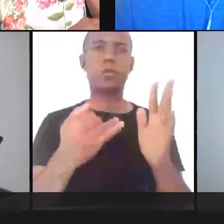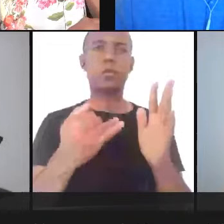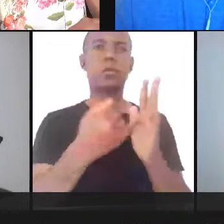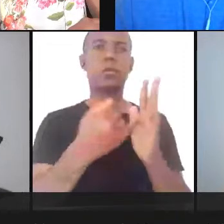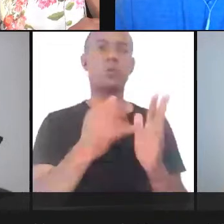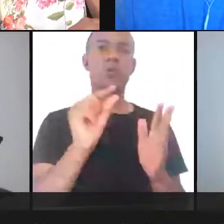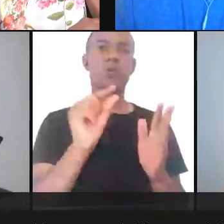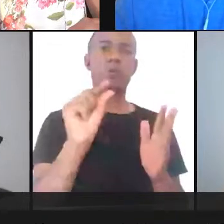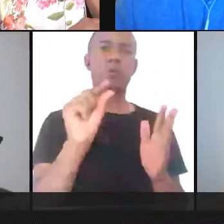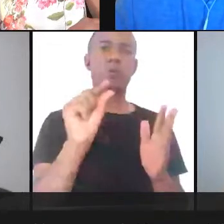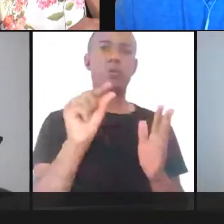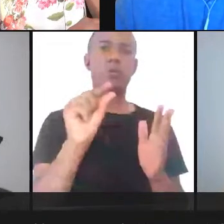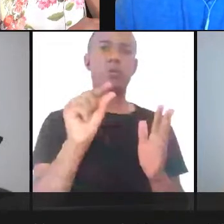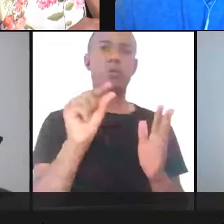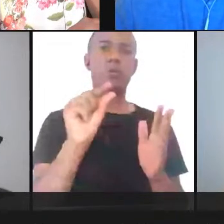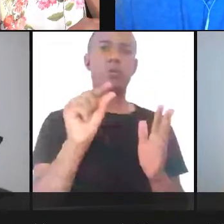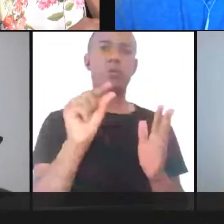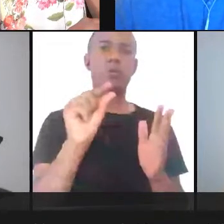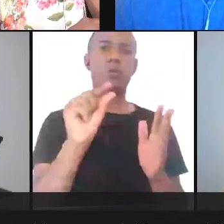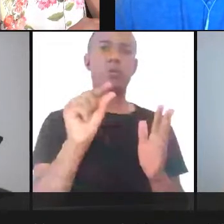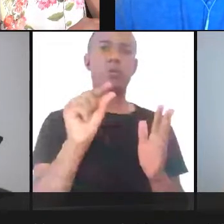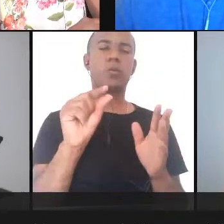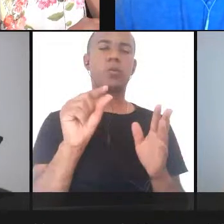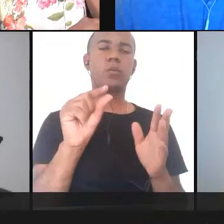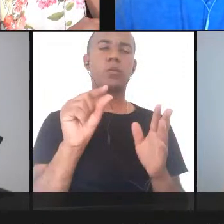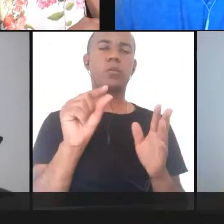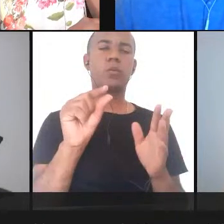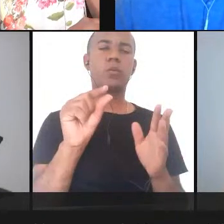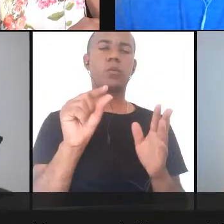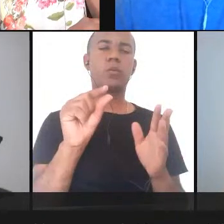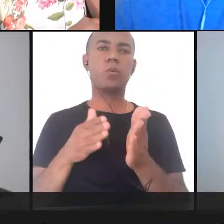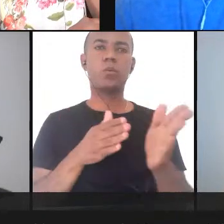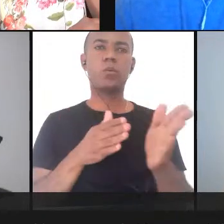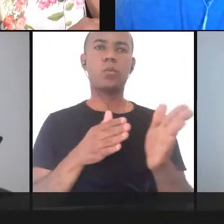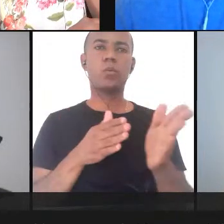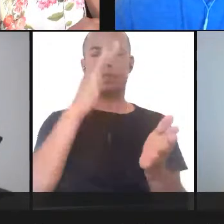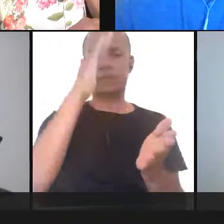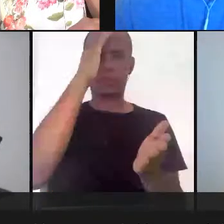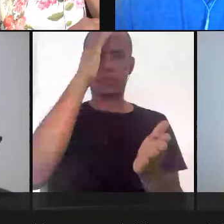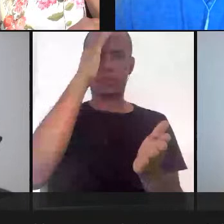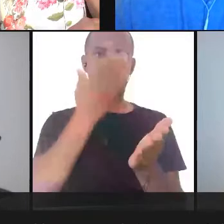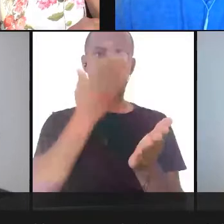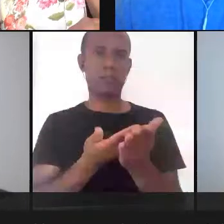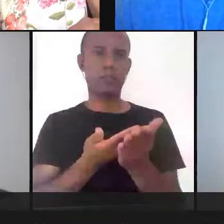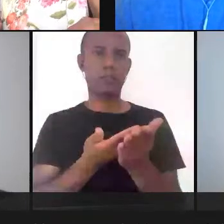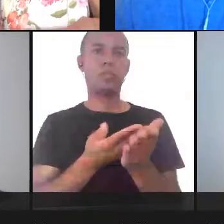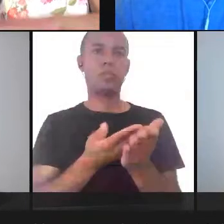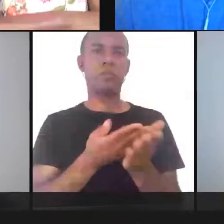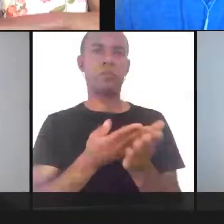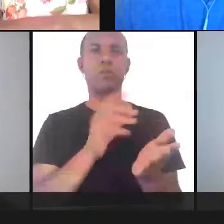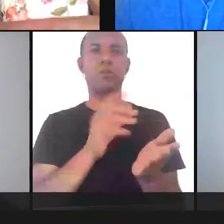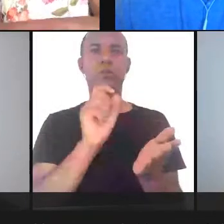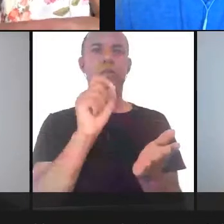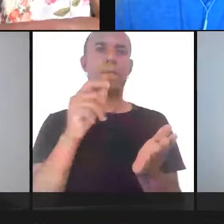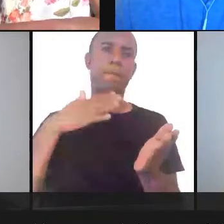minha praia, não é? Mas e não sei se voltarei a ela, mas